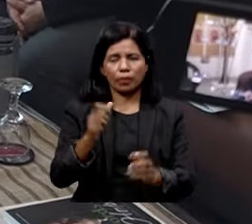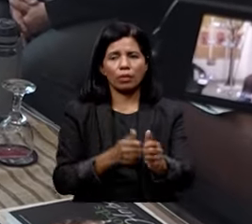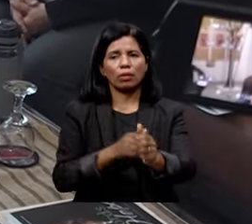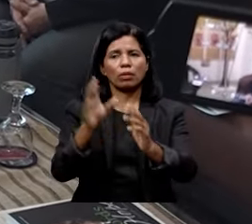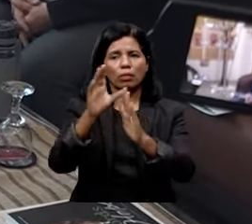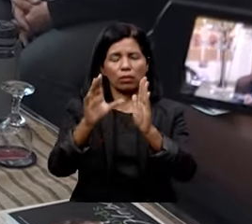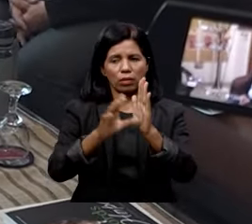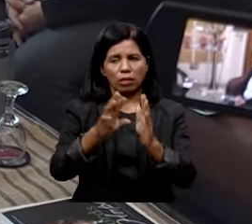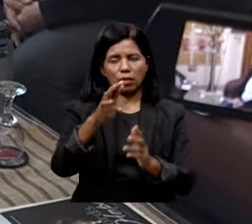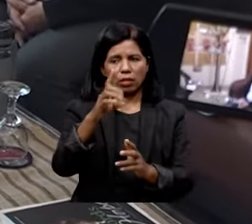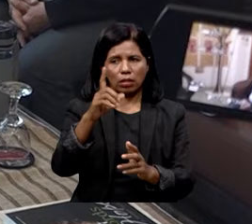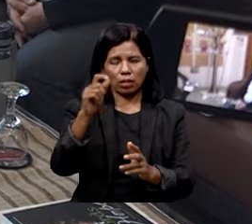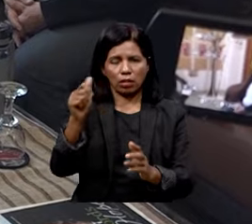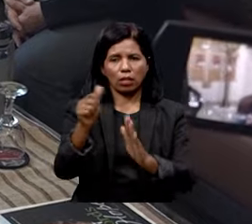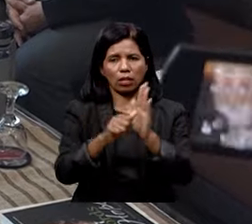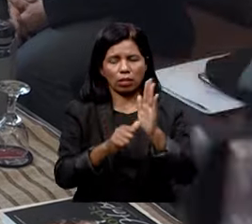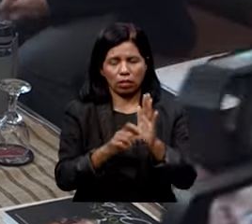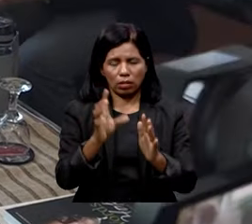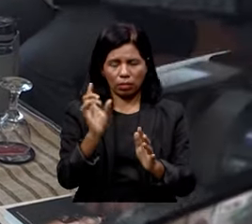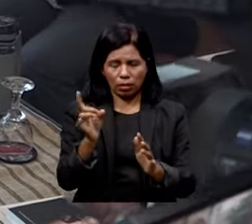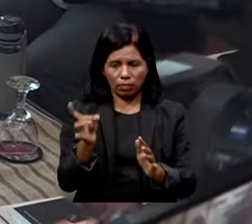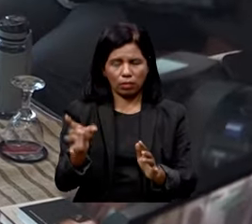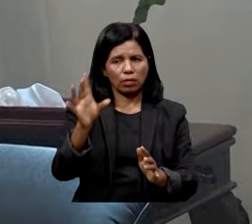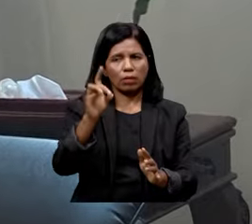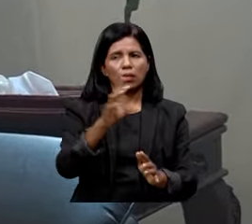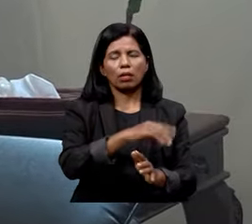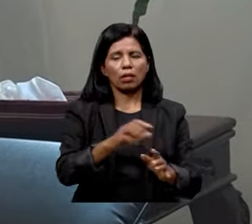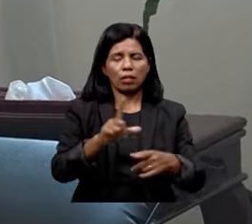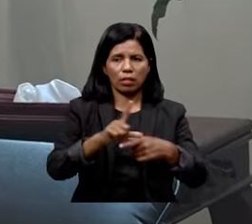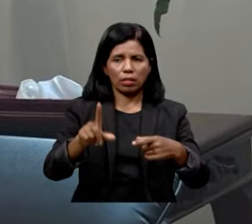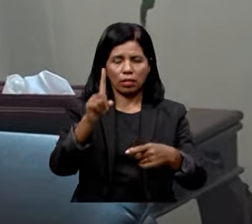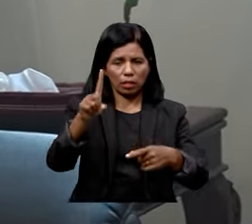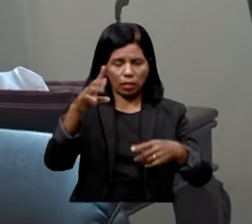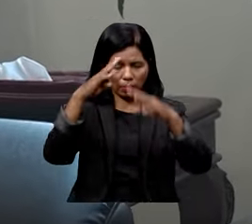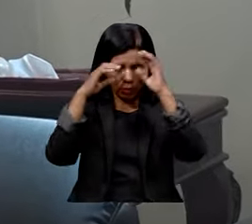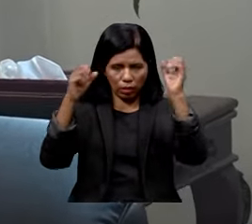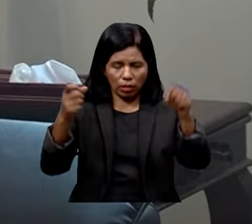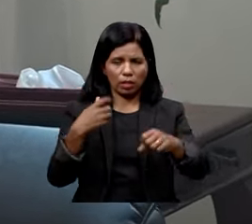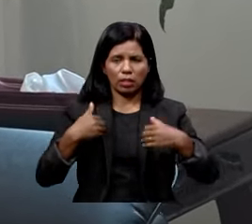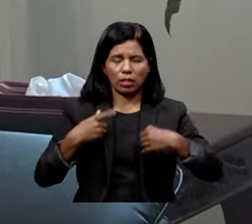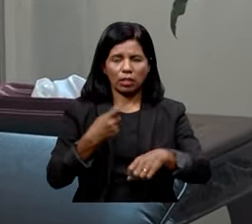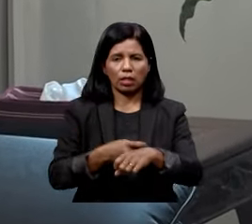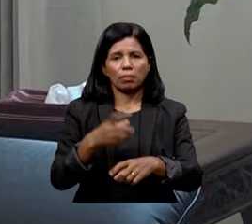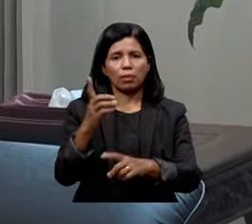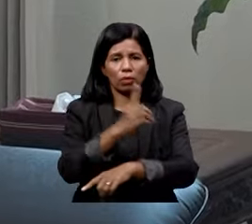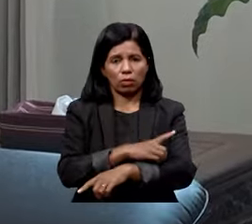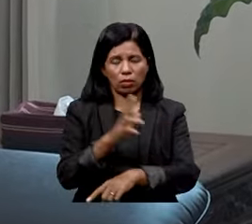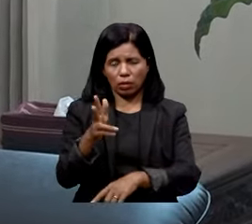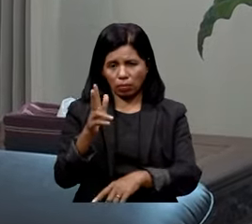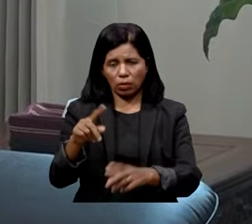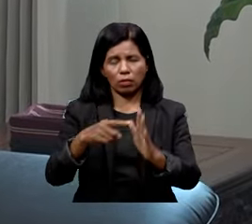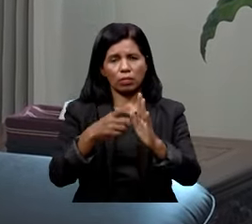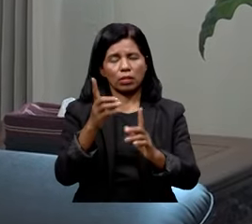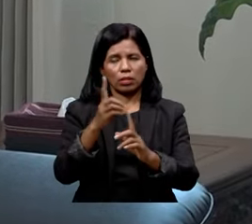Constituição RTL, artigo Ualo Nulo Restan Ualo, a linha Ida, Presidente da República e a tempo Loron Tolo Nulo Nilaran, Rahu e a